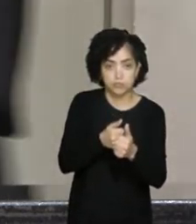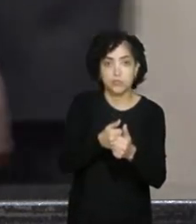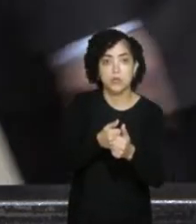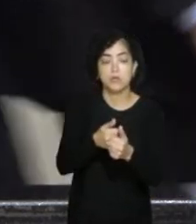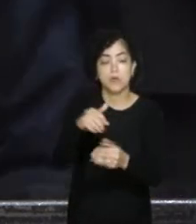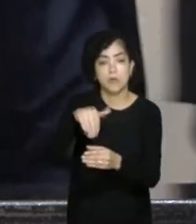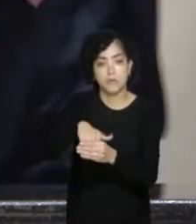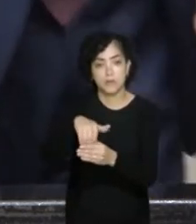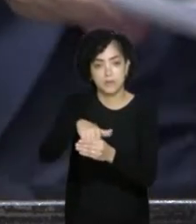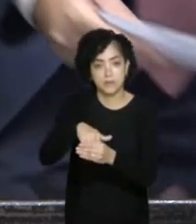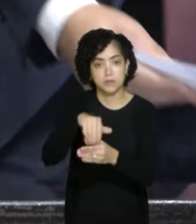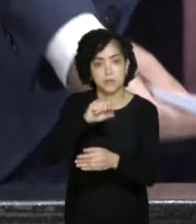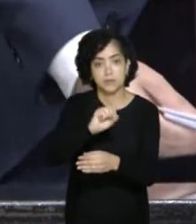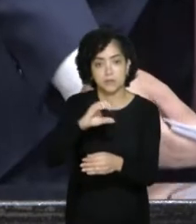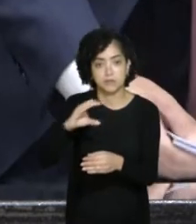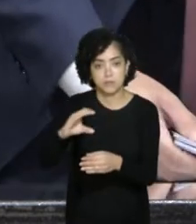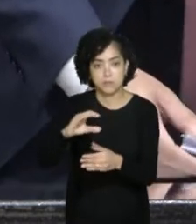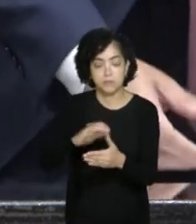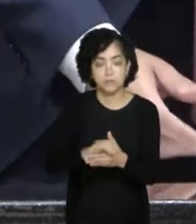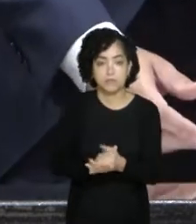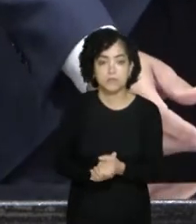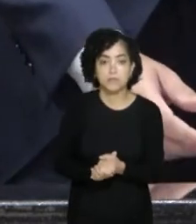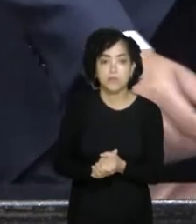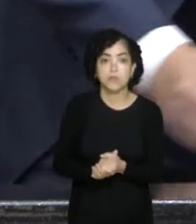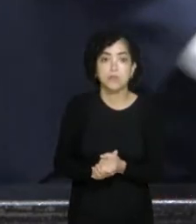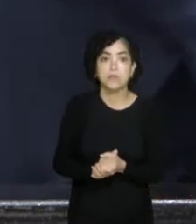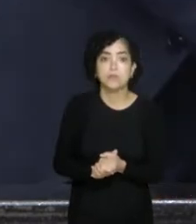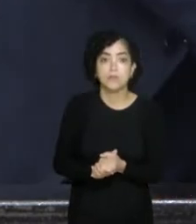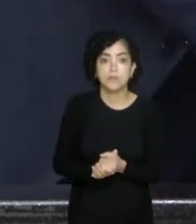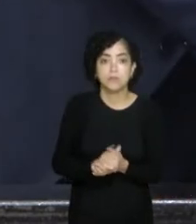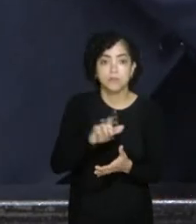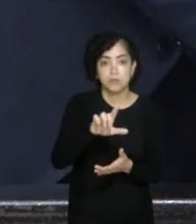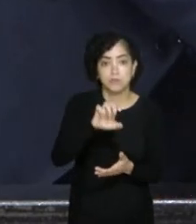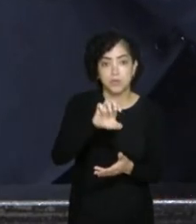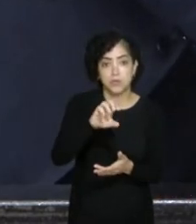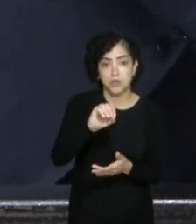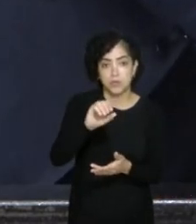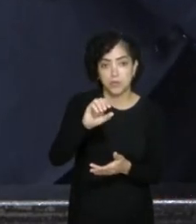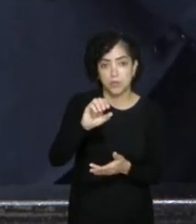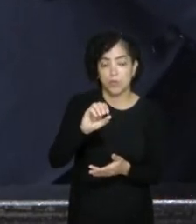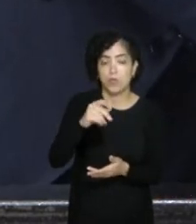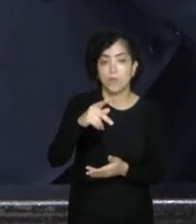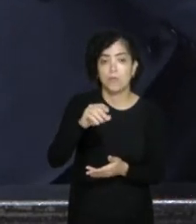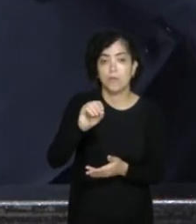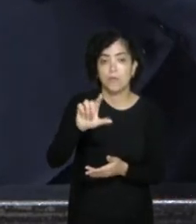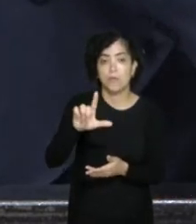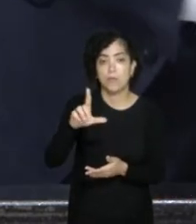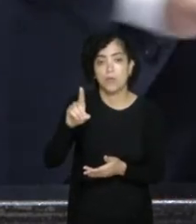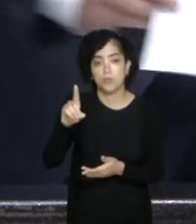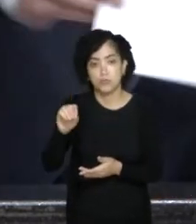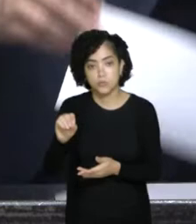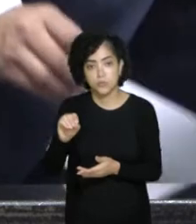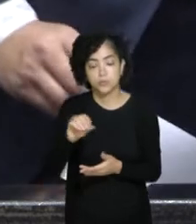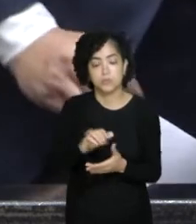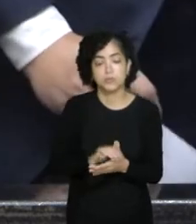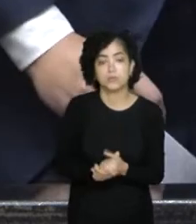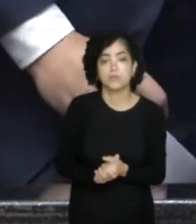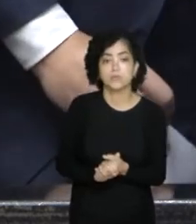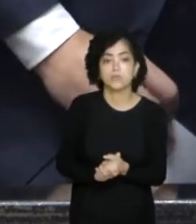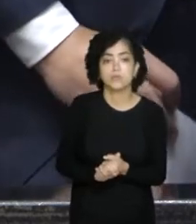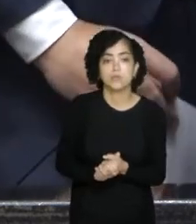Eleitoral de Santa Catarina, desembargador Leopoldo Augusto Brigman. Excelentíssimo senhor